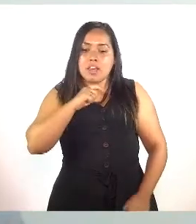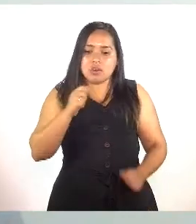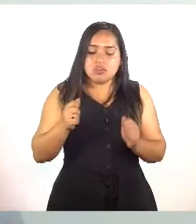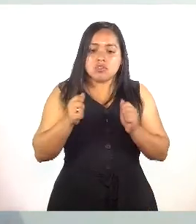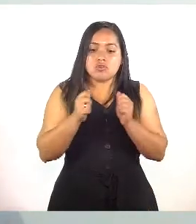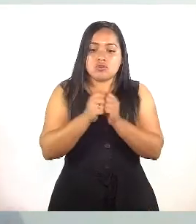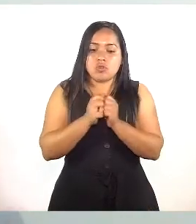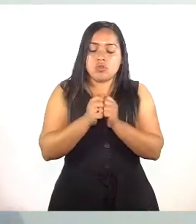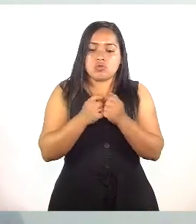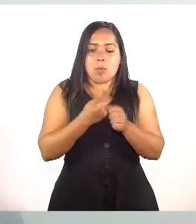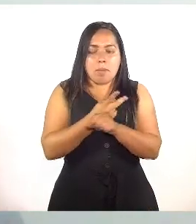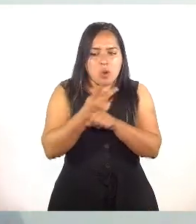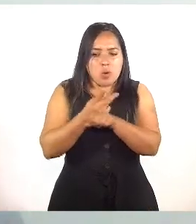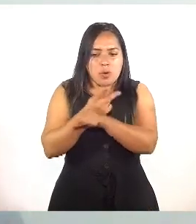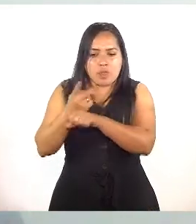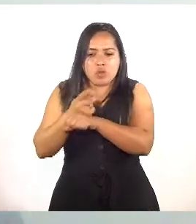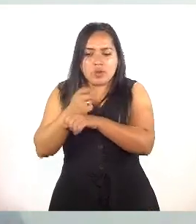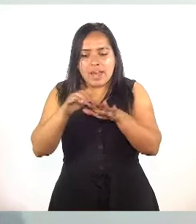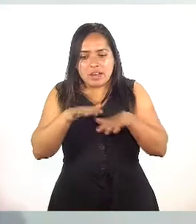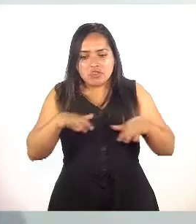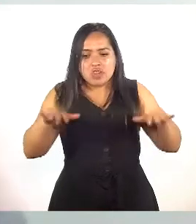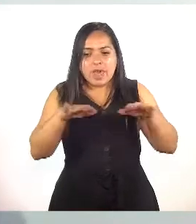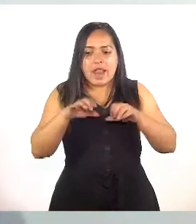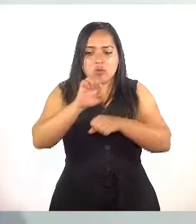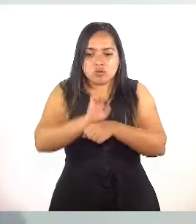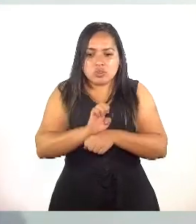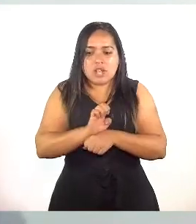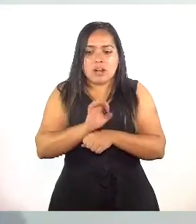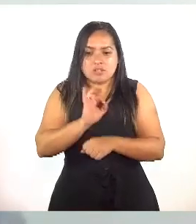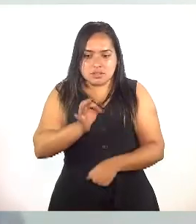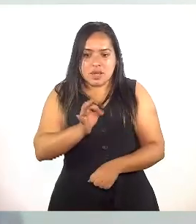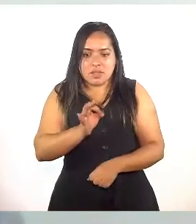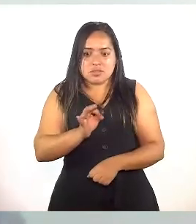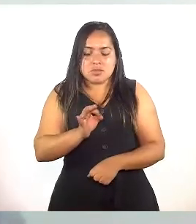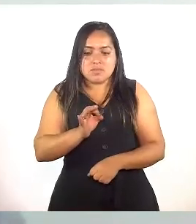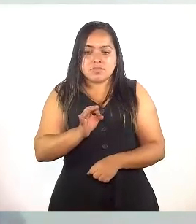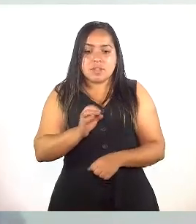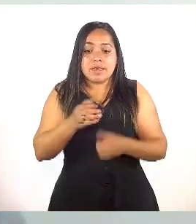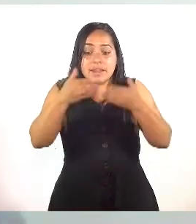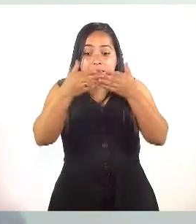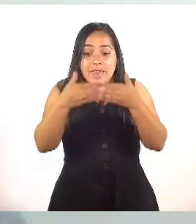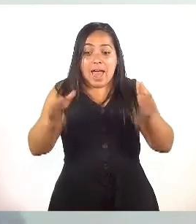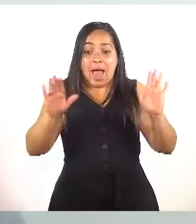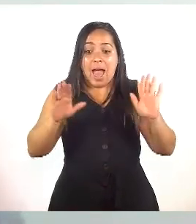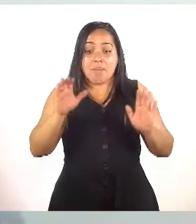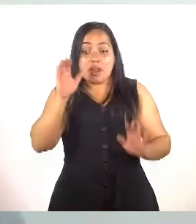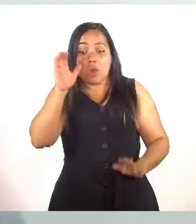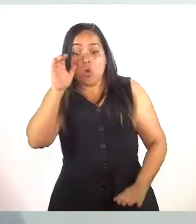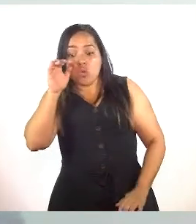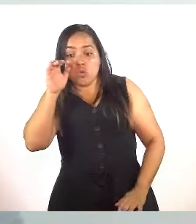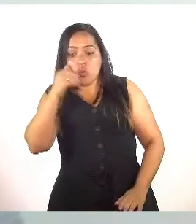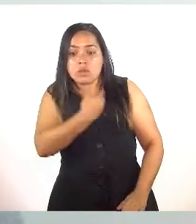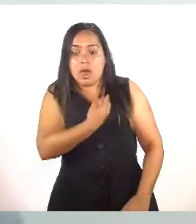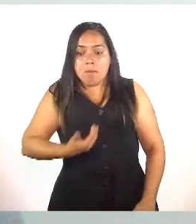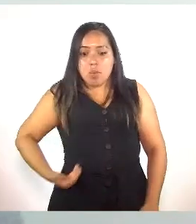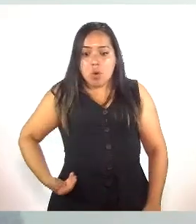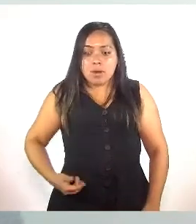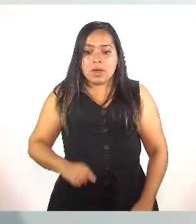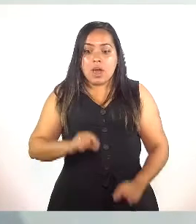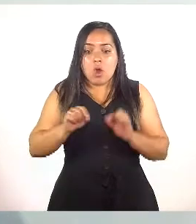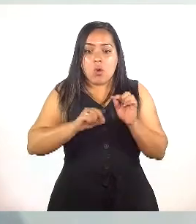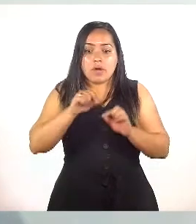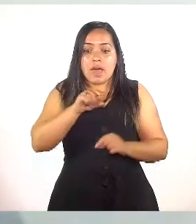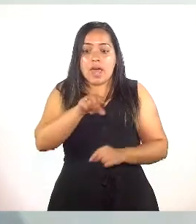douta Procuradoria-Geral do Estado, que abre uma consulta pública para a escolha